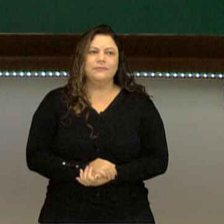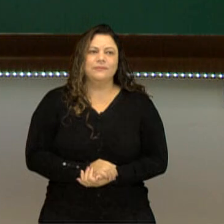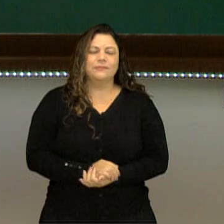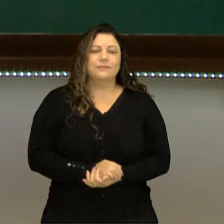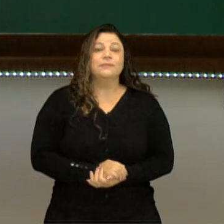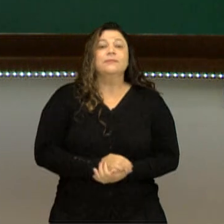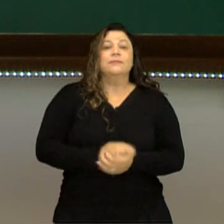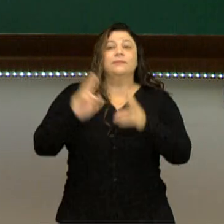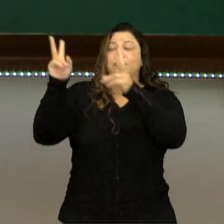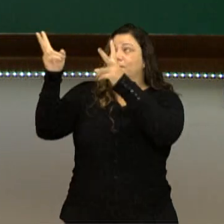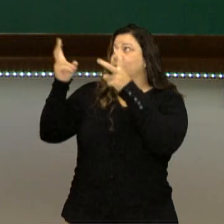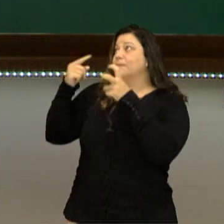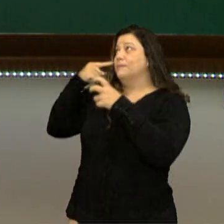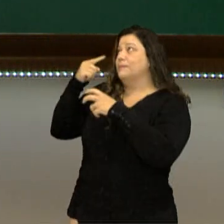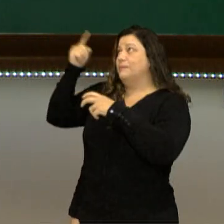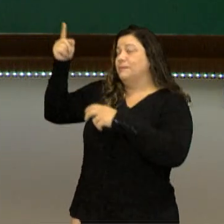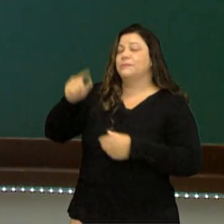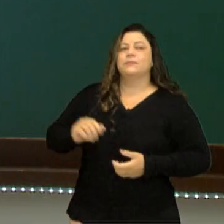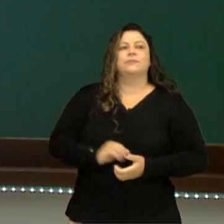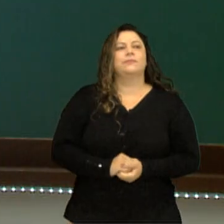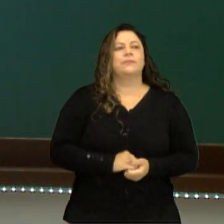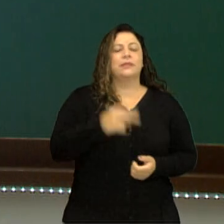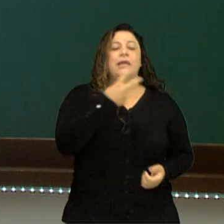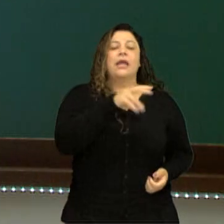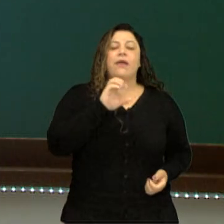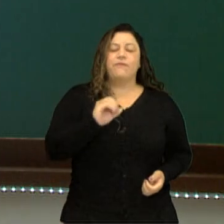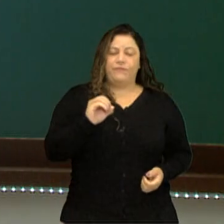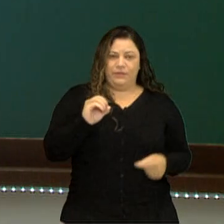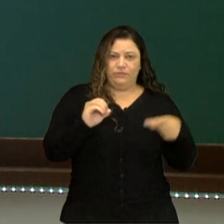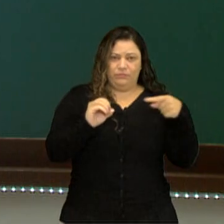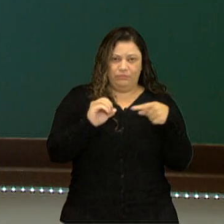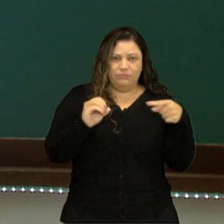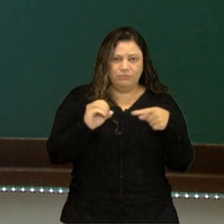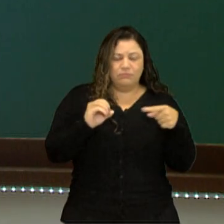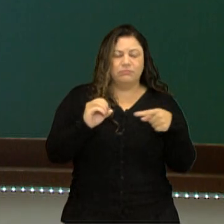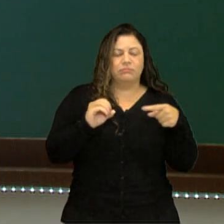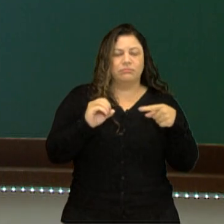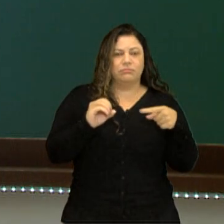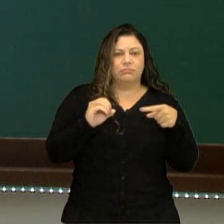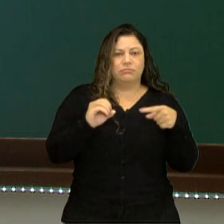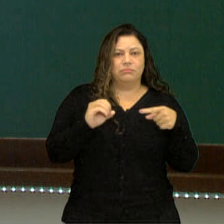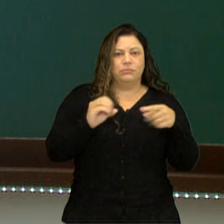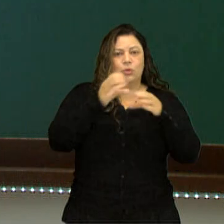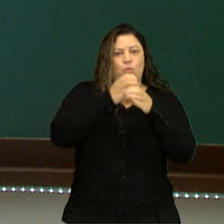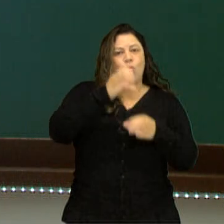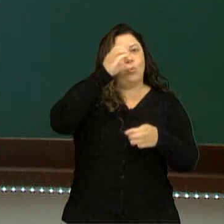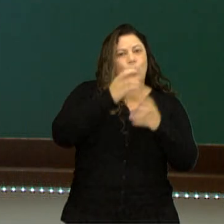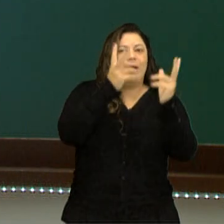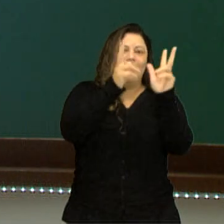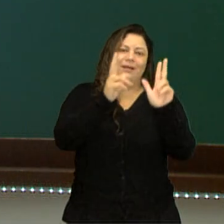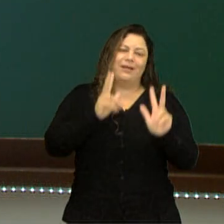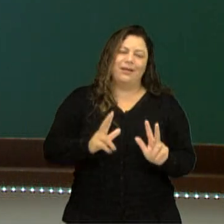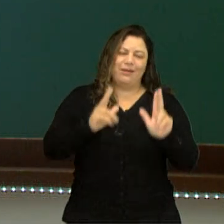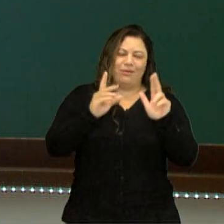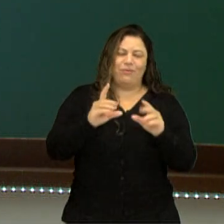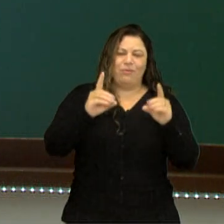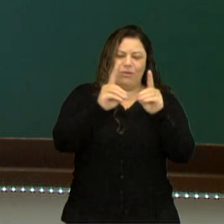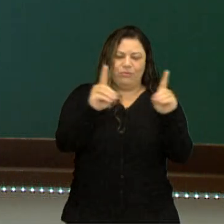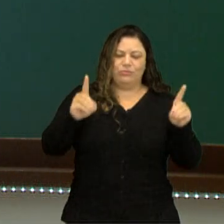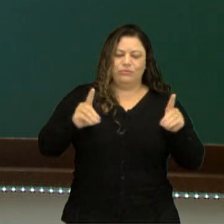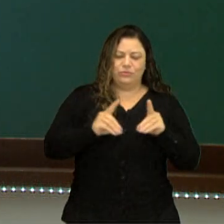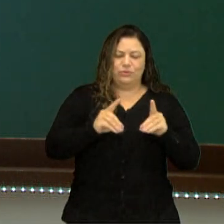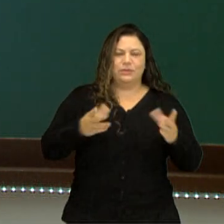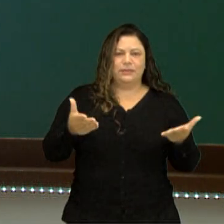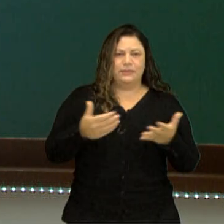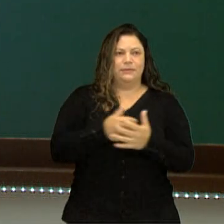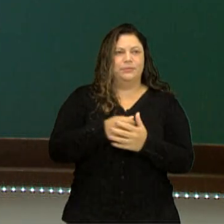que a aresta aqui do cubo é 20, que vai ser igual ao nosso diâmetro, né? Então, portanto, se